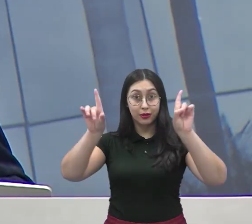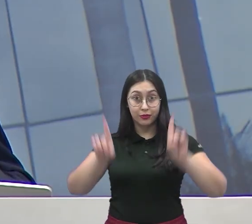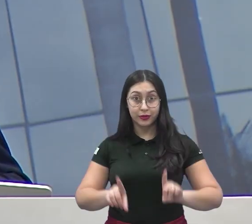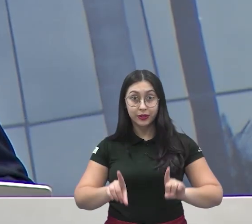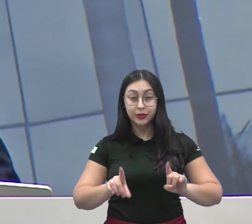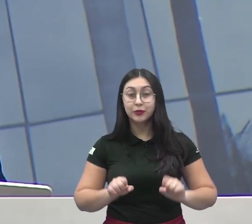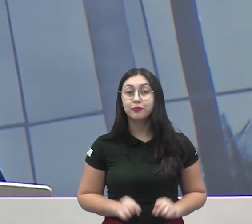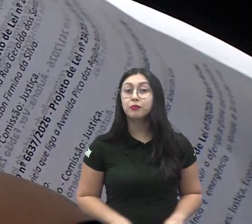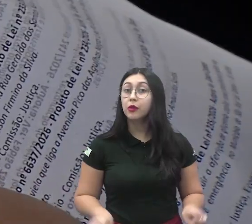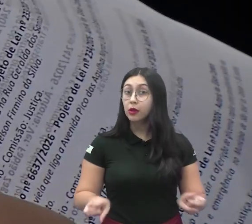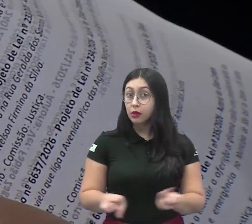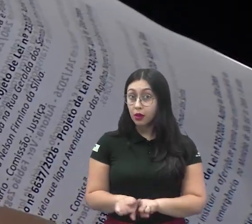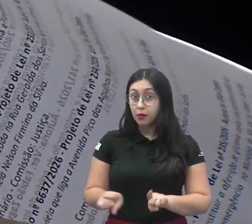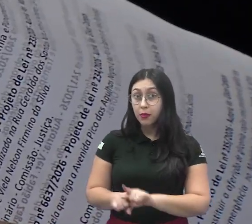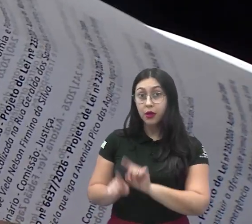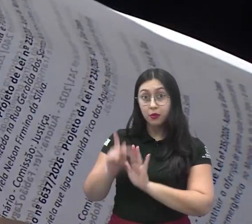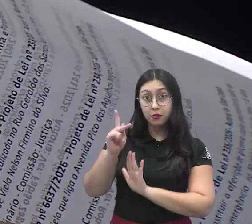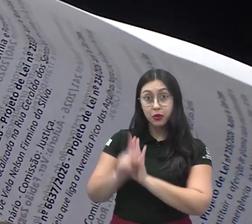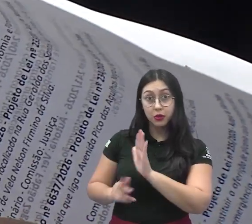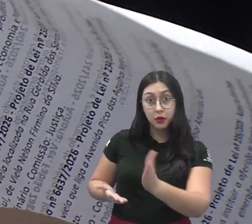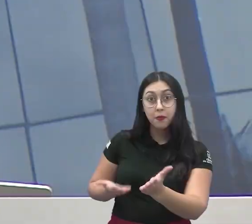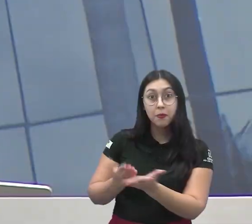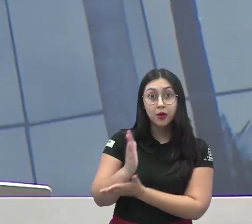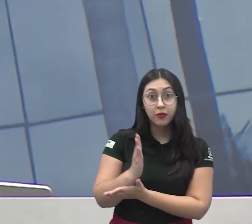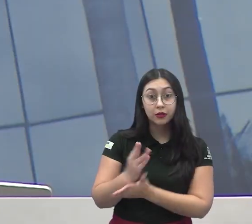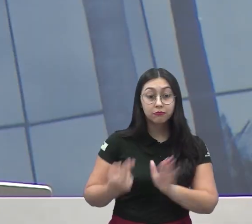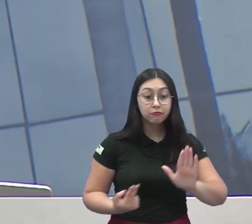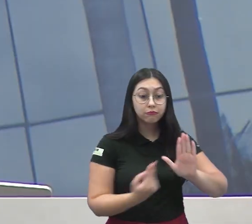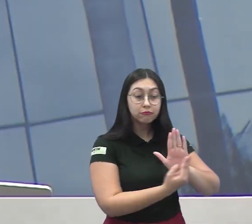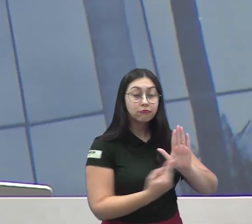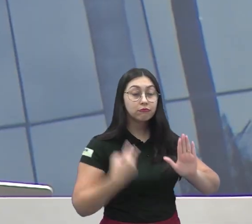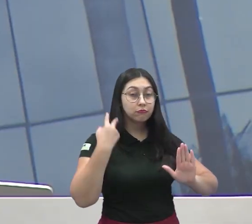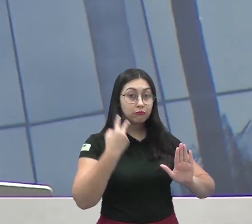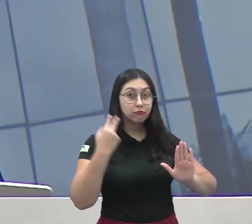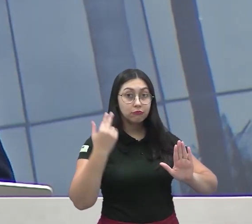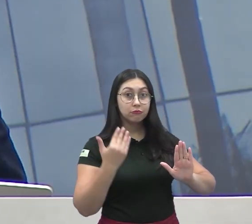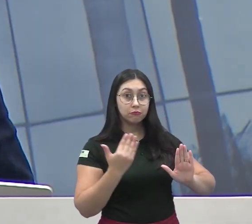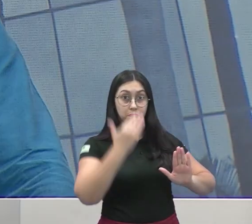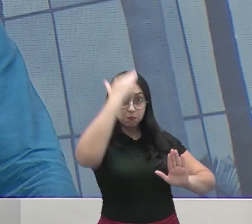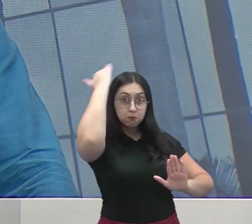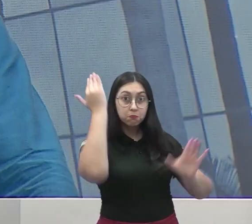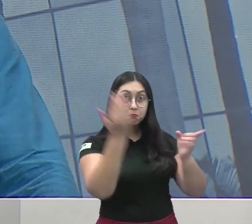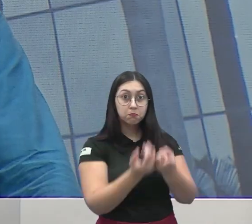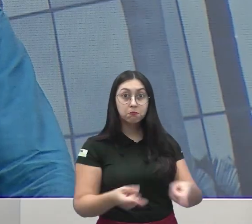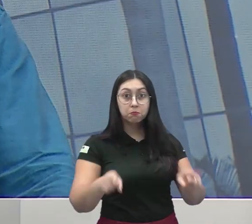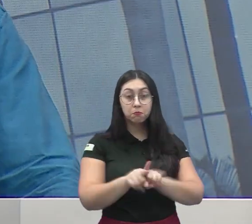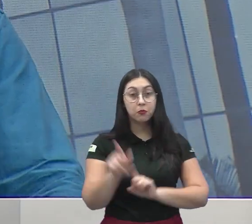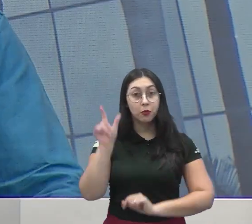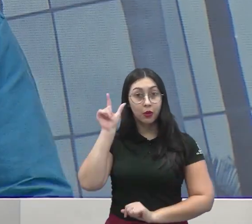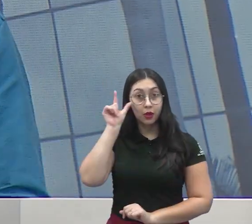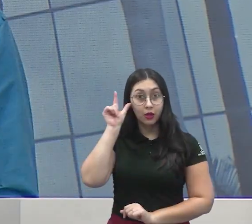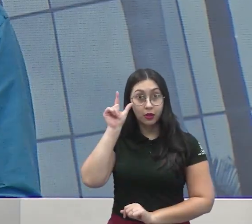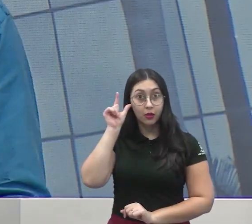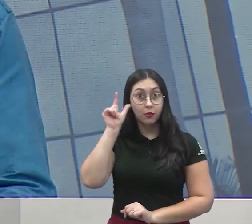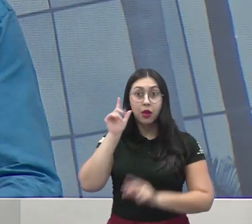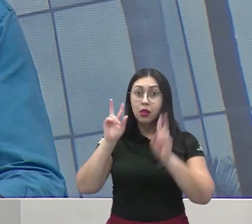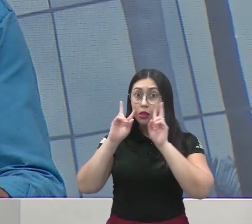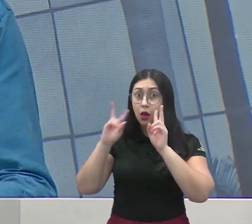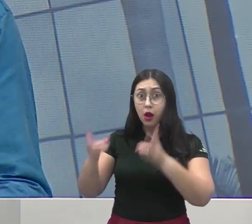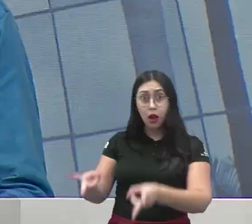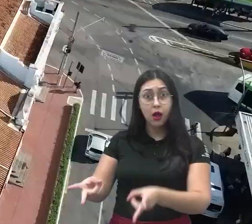pessoas com deficiência. Outro projeto aprovado do vereador Cláudio Apolinário, apresentado em coautoria com o vereador Lino